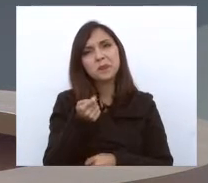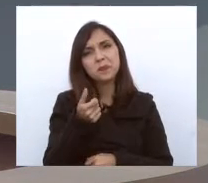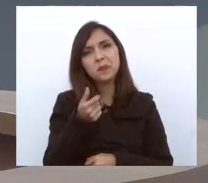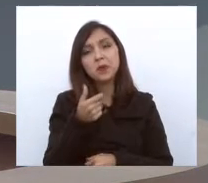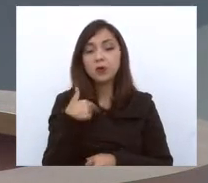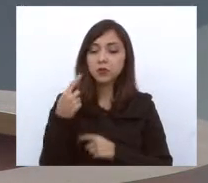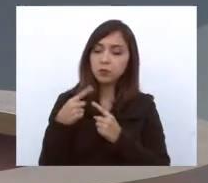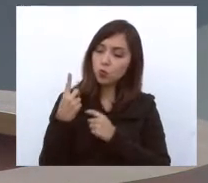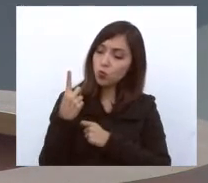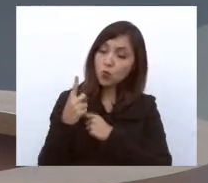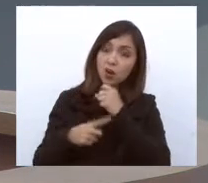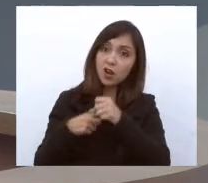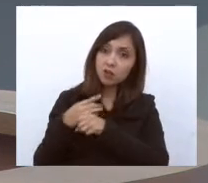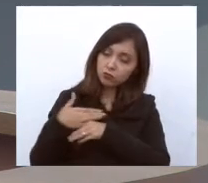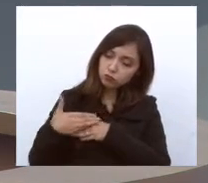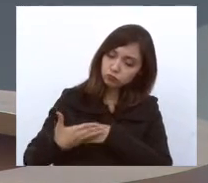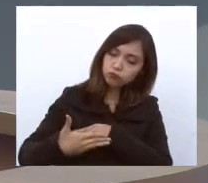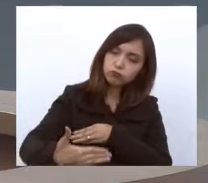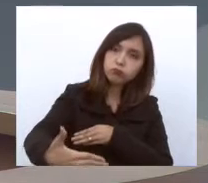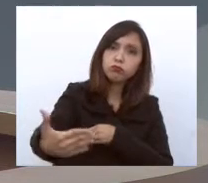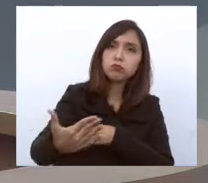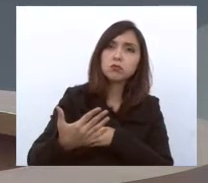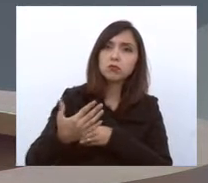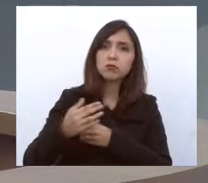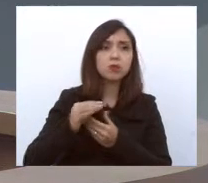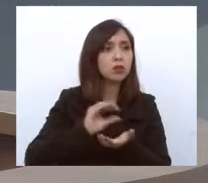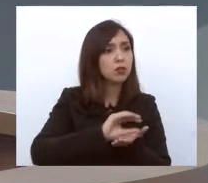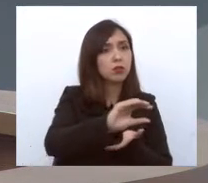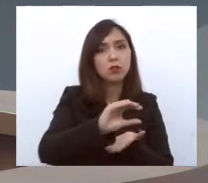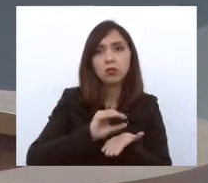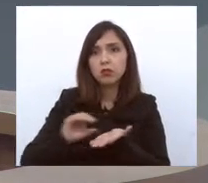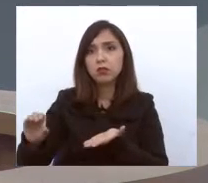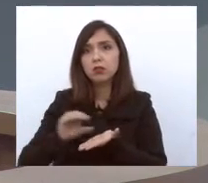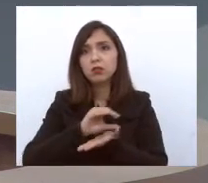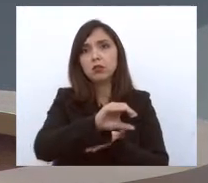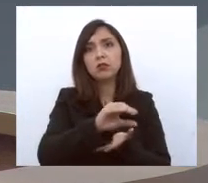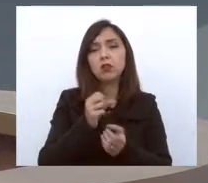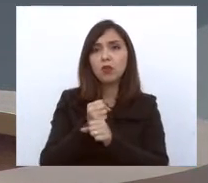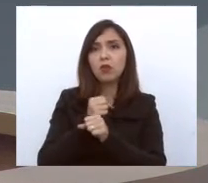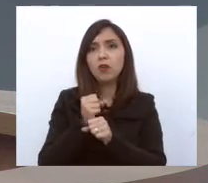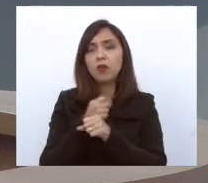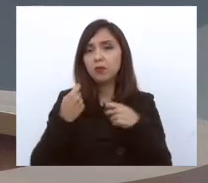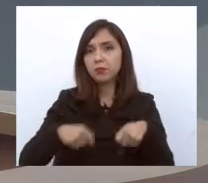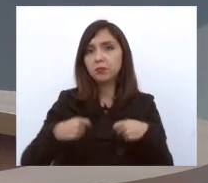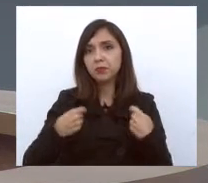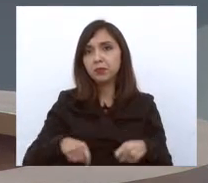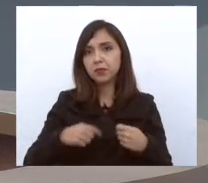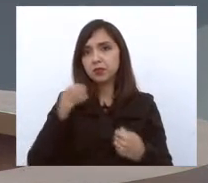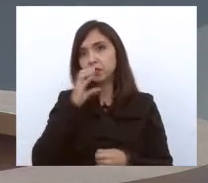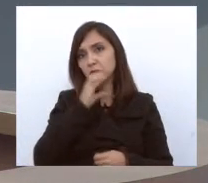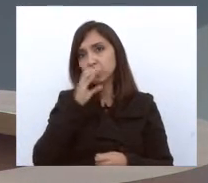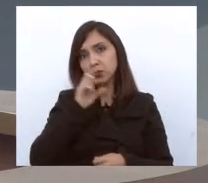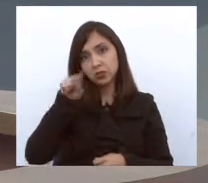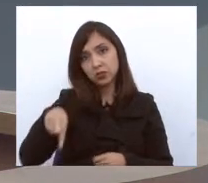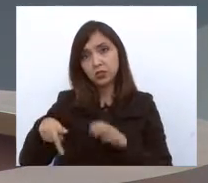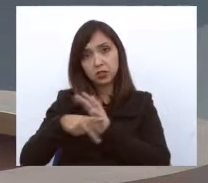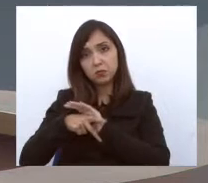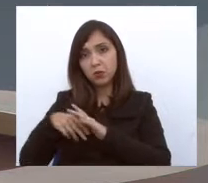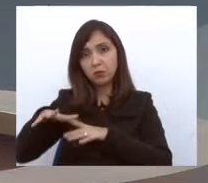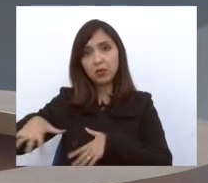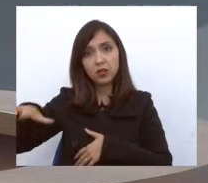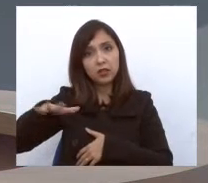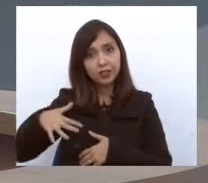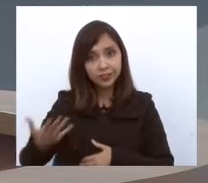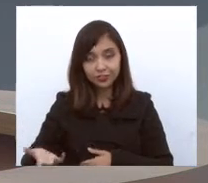ao longo do ano, estar direcionando para as obras necessárias e urgentes da sua base, da sua